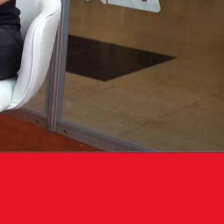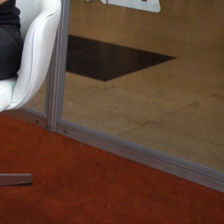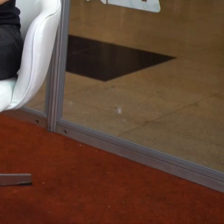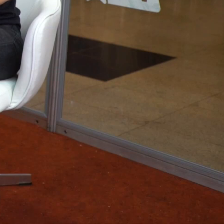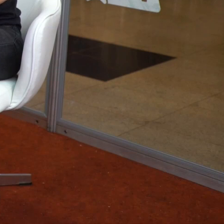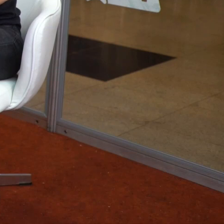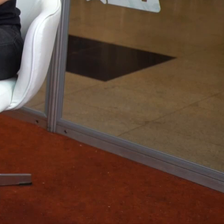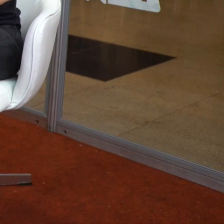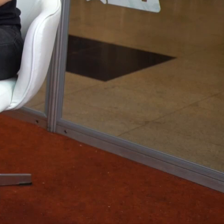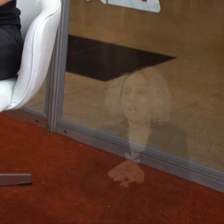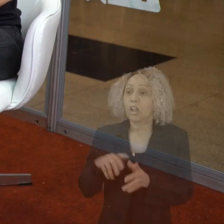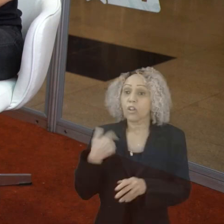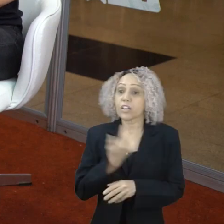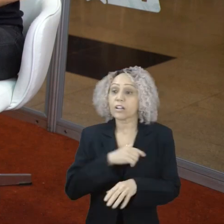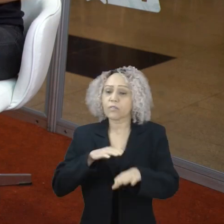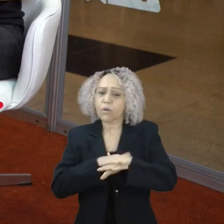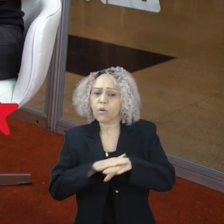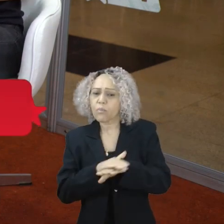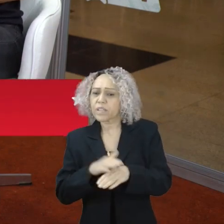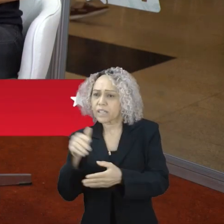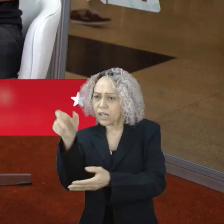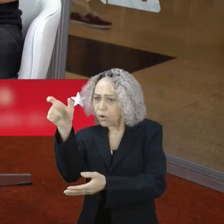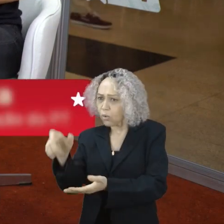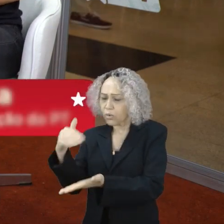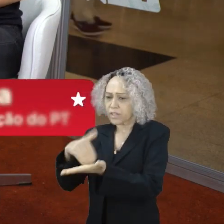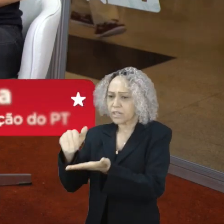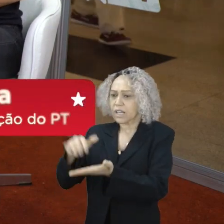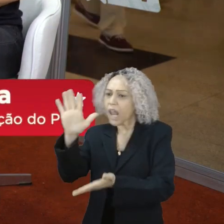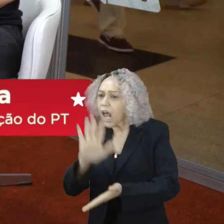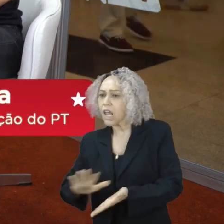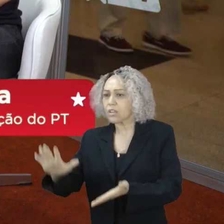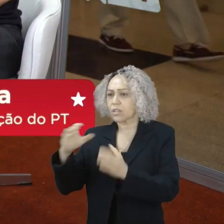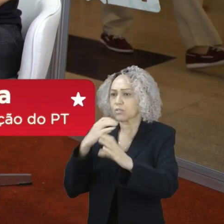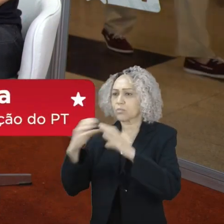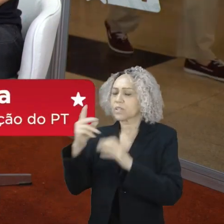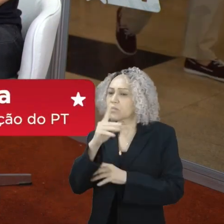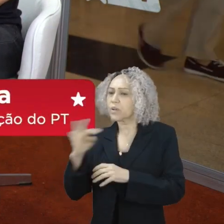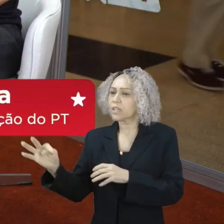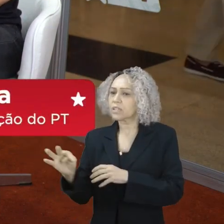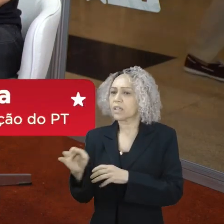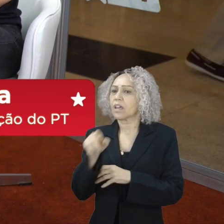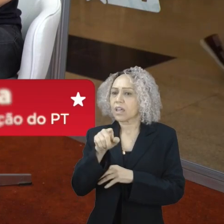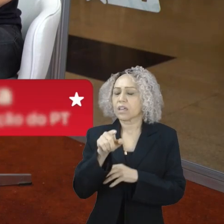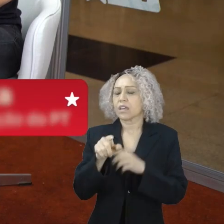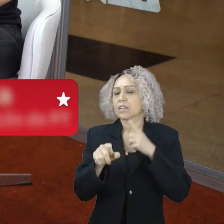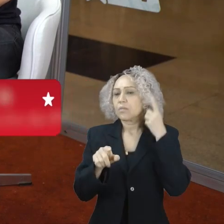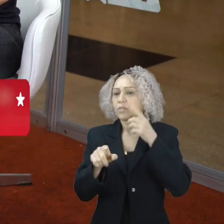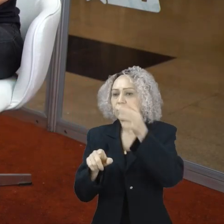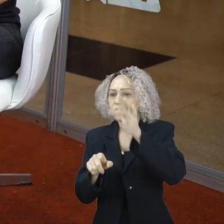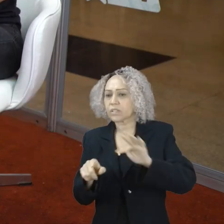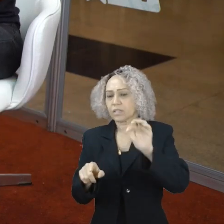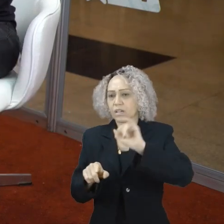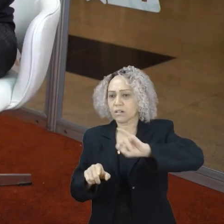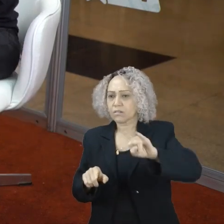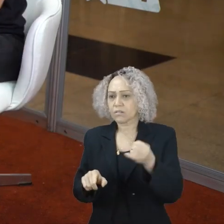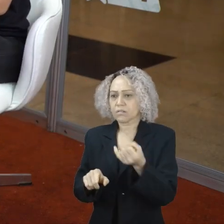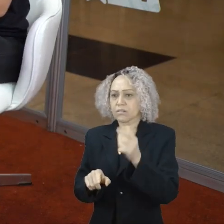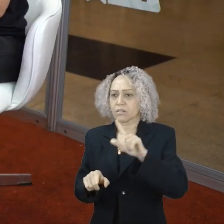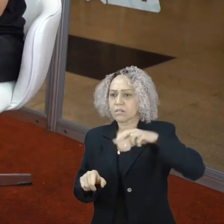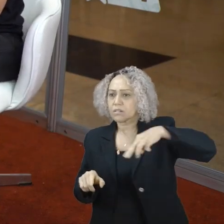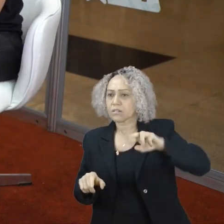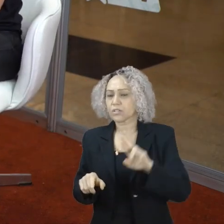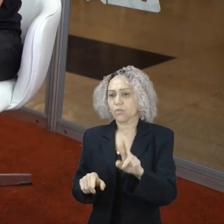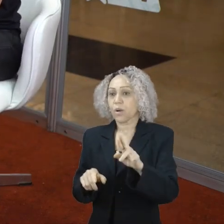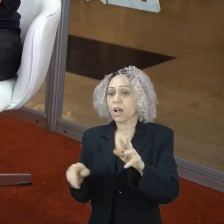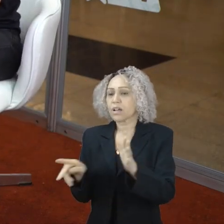A gente conversa agora com o secretário nacional de comunicação do PT e deputado federal pelo PT de São Paulo, Gilmar Tato. Bom dia,